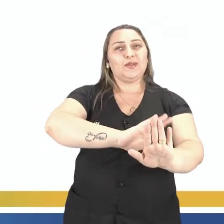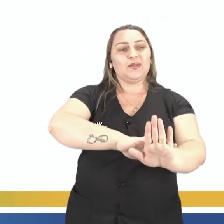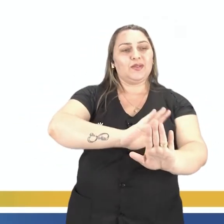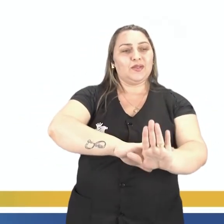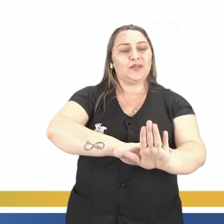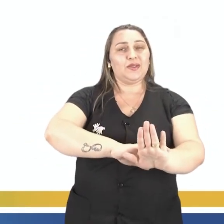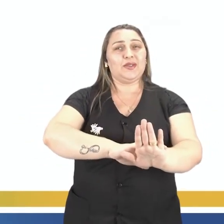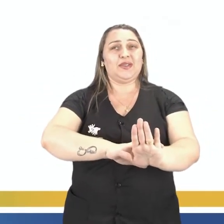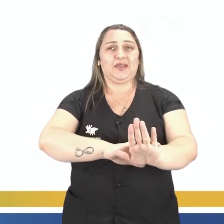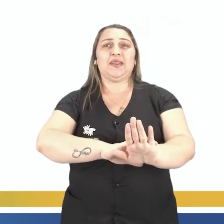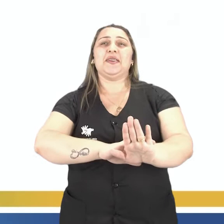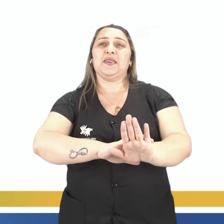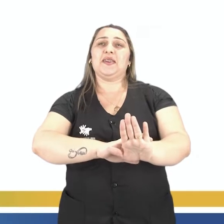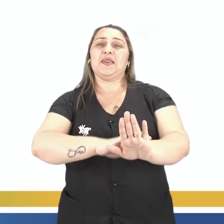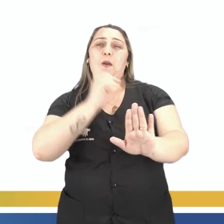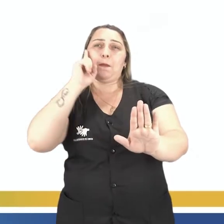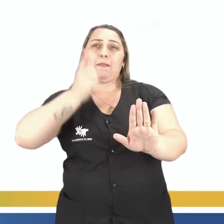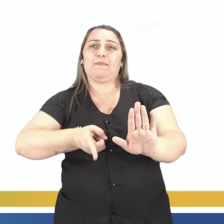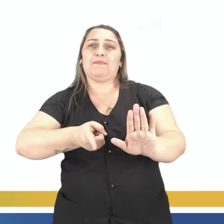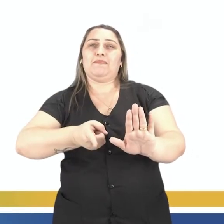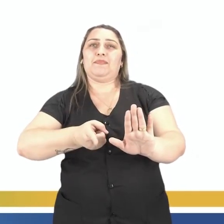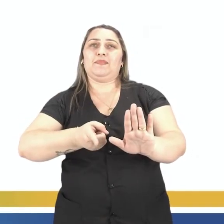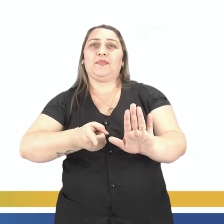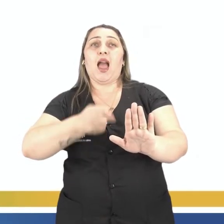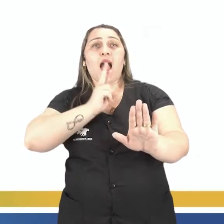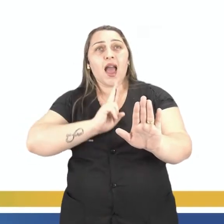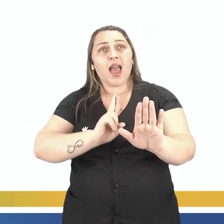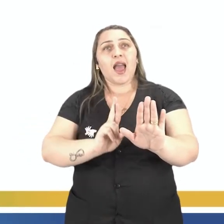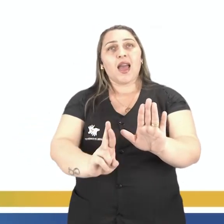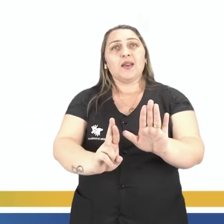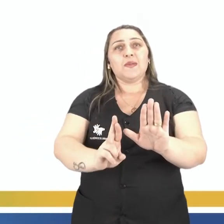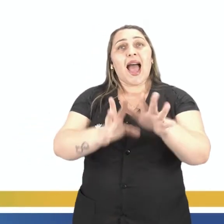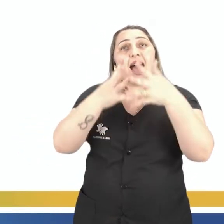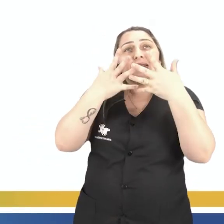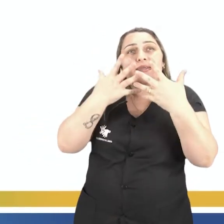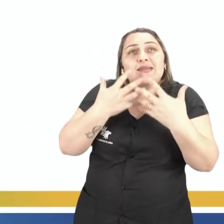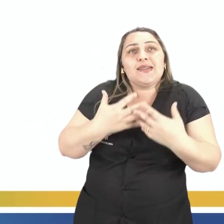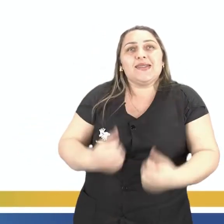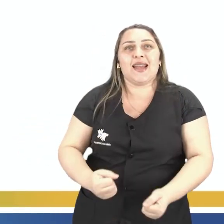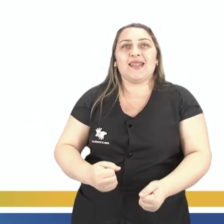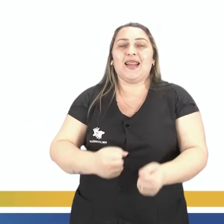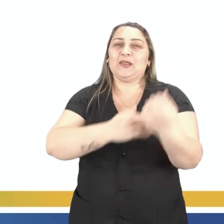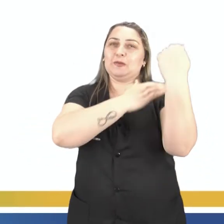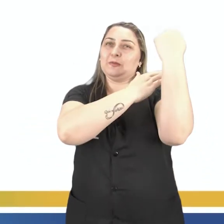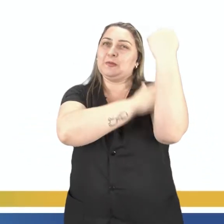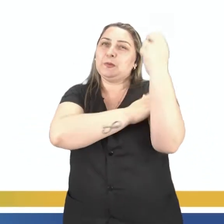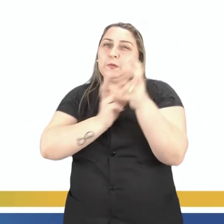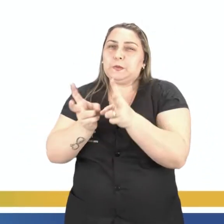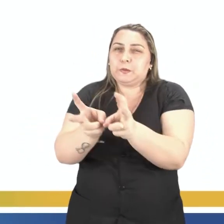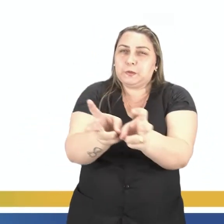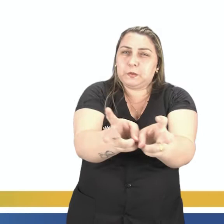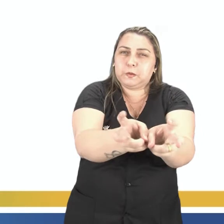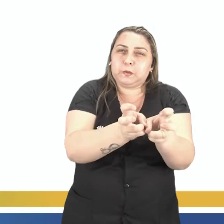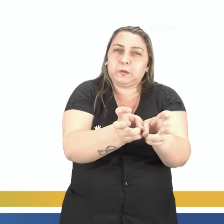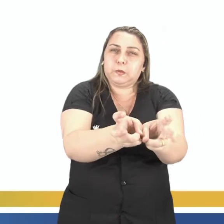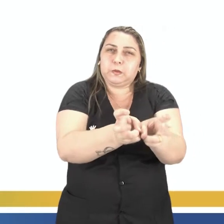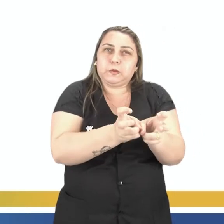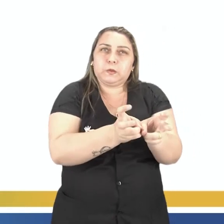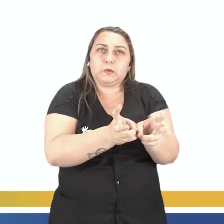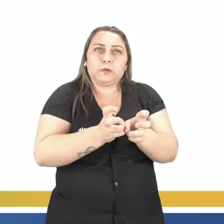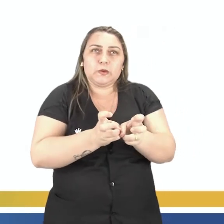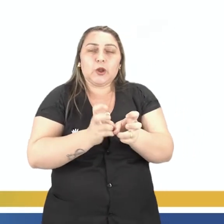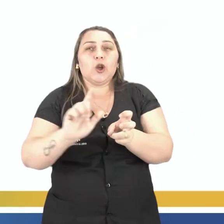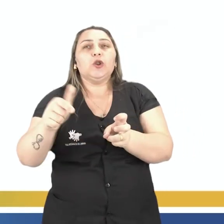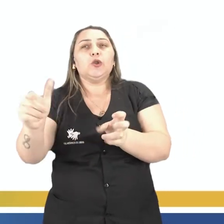ideologias que lhes são impostas. O resultado é a aceitação da dominação e da